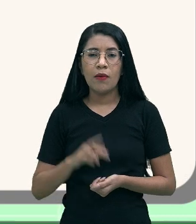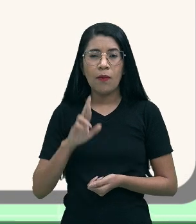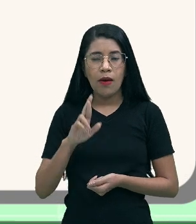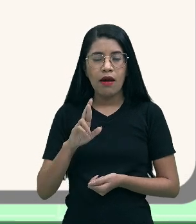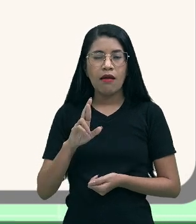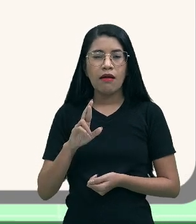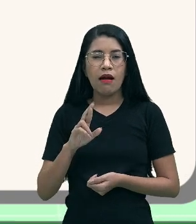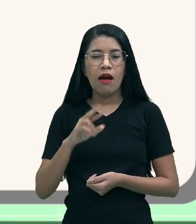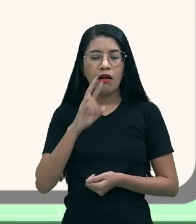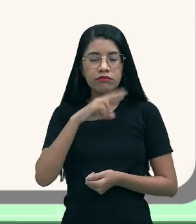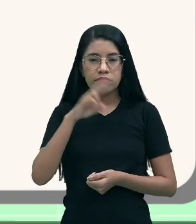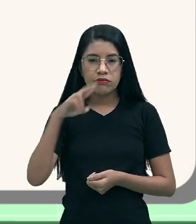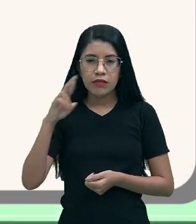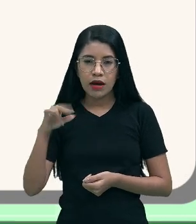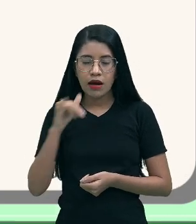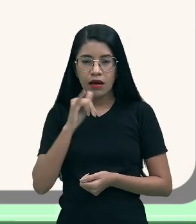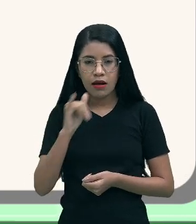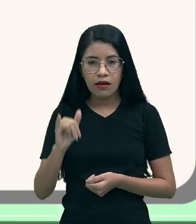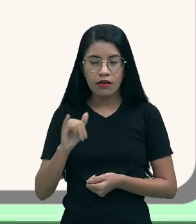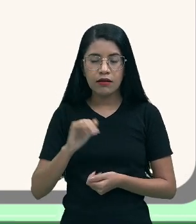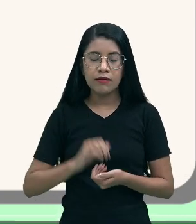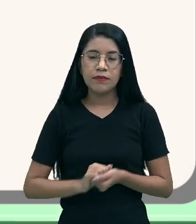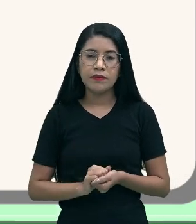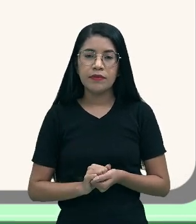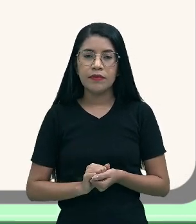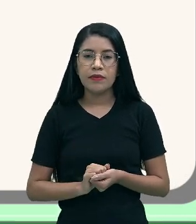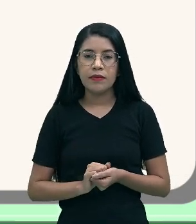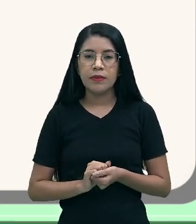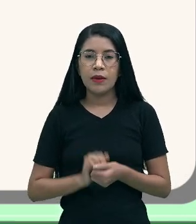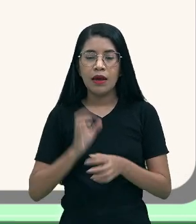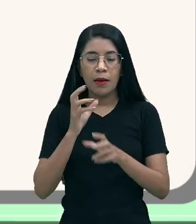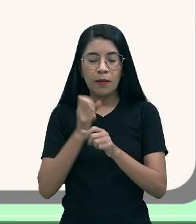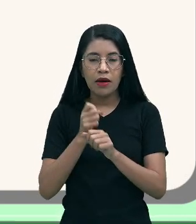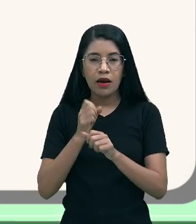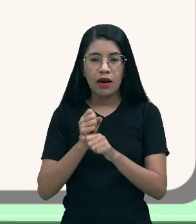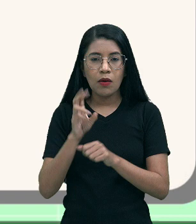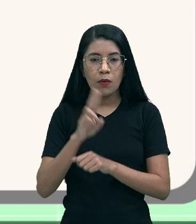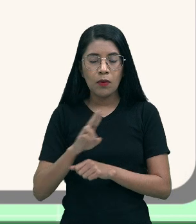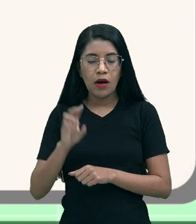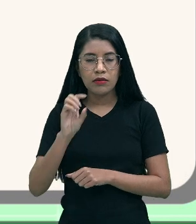resistência elétrica do resistor. Ela é medida em ohm, essa letra